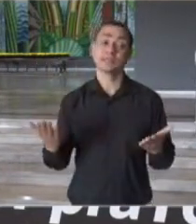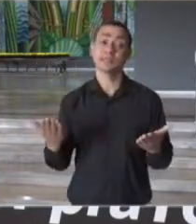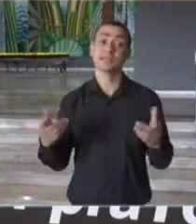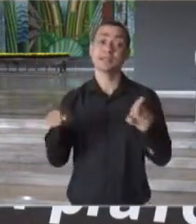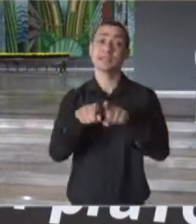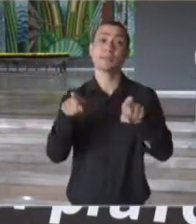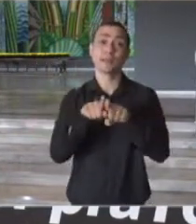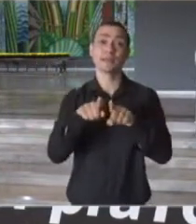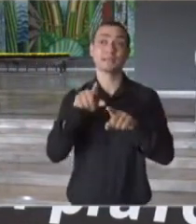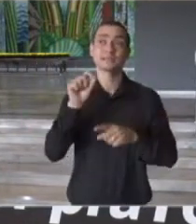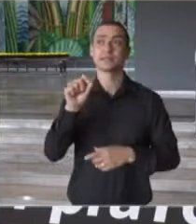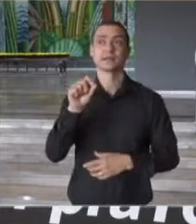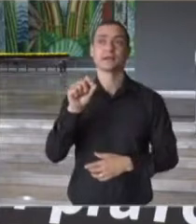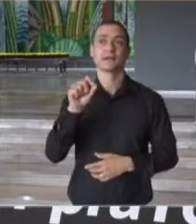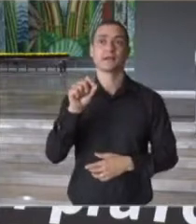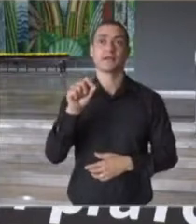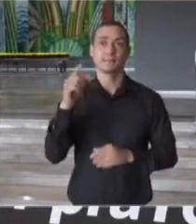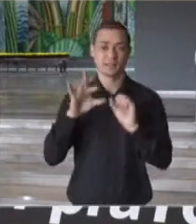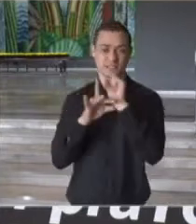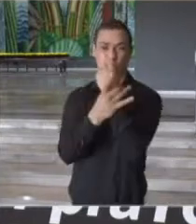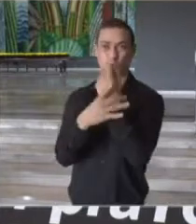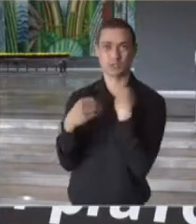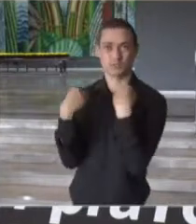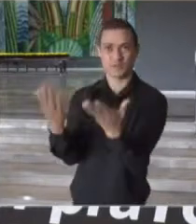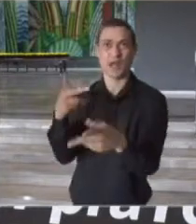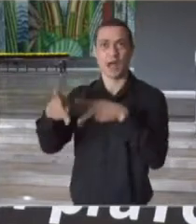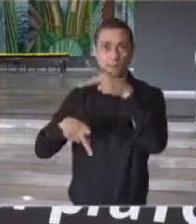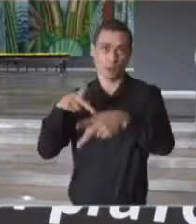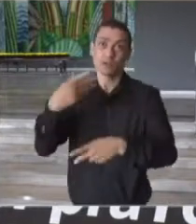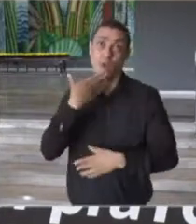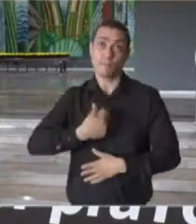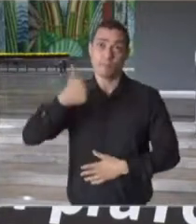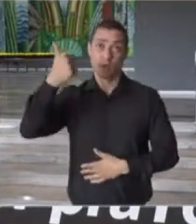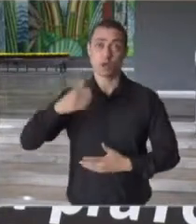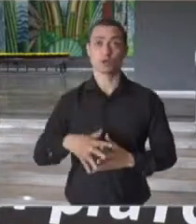trará ainda mais segurança para essa população. Pode passar?